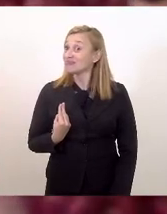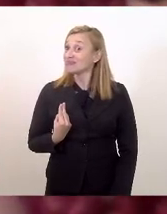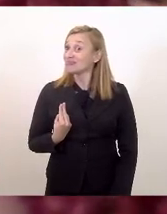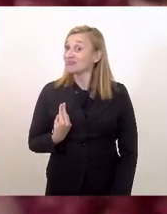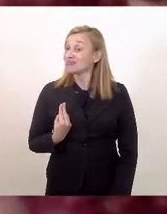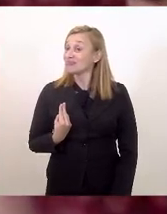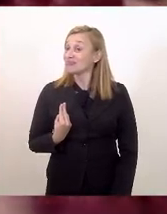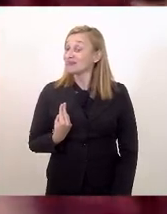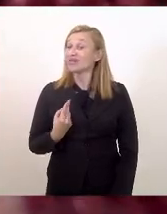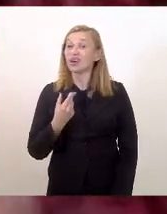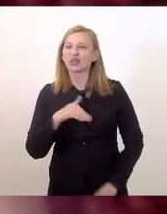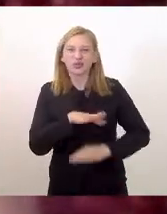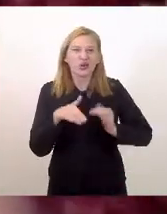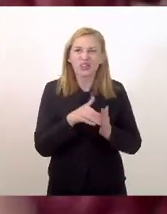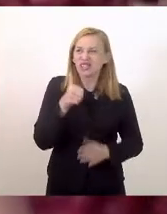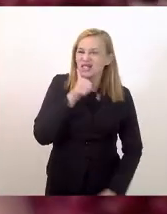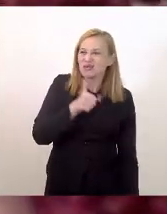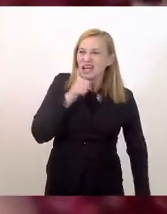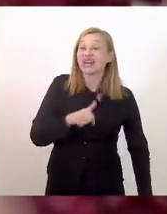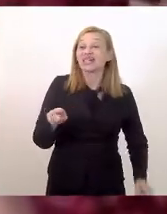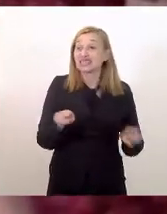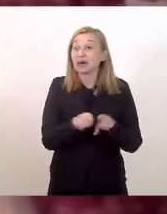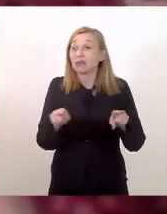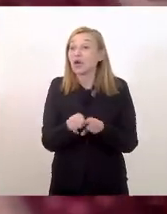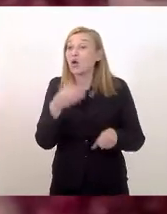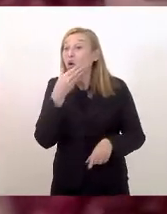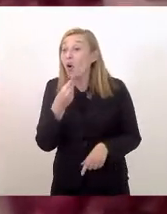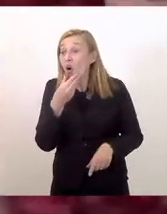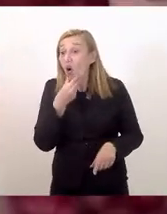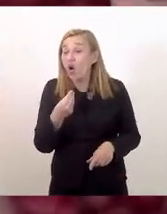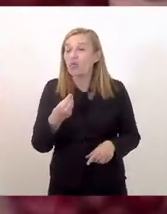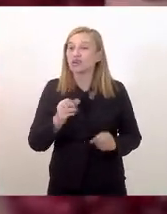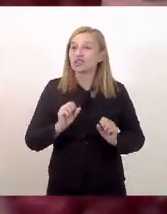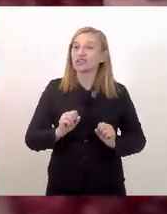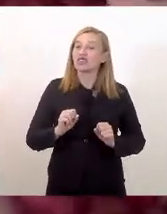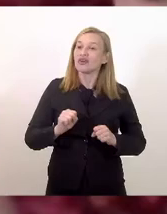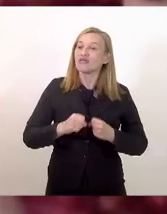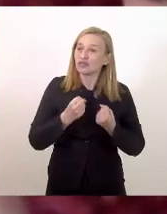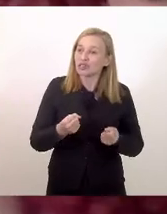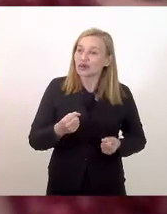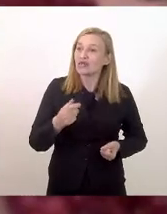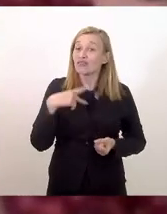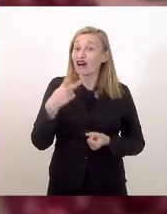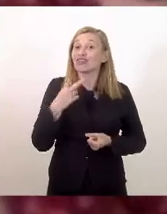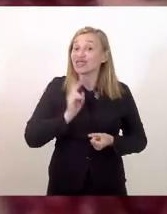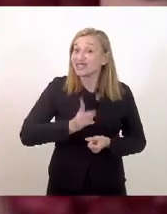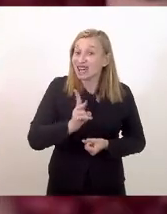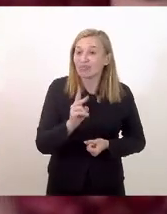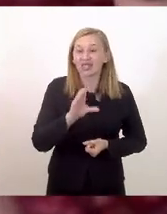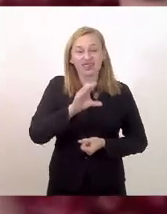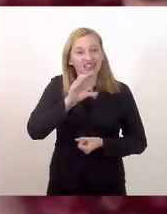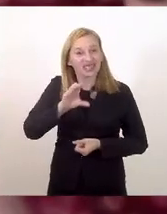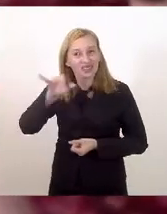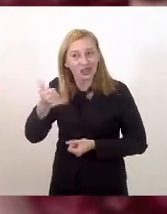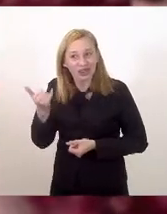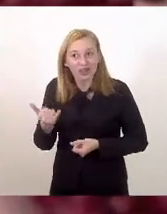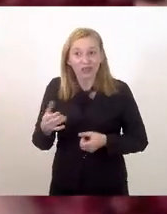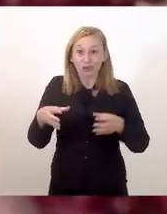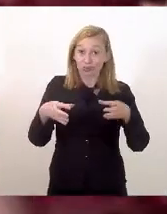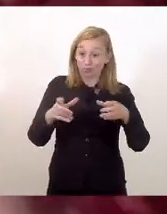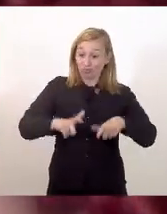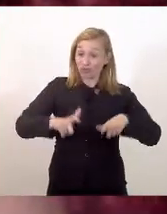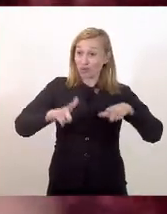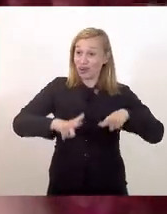abriu para todas as mulheres e todos os homens, porque reforço sempre e falo sempre na CCJ, né, onde é um